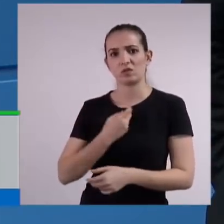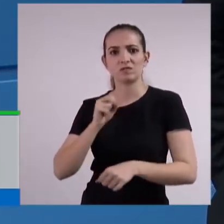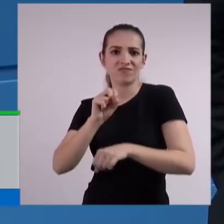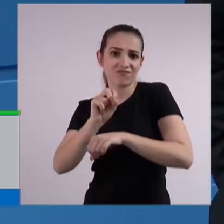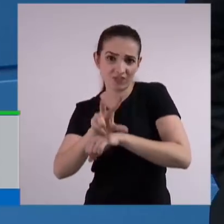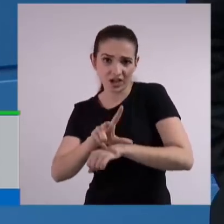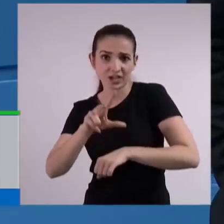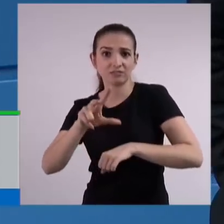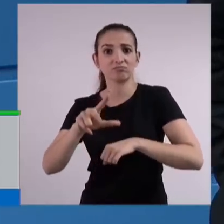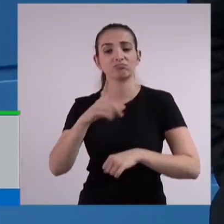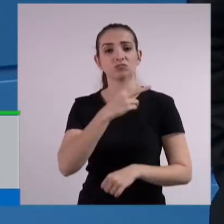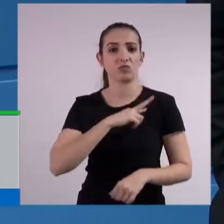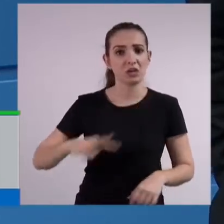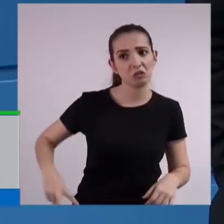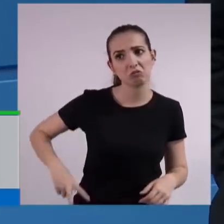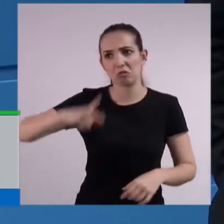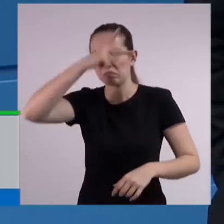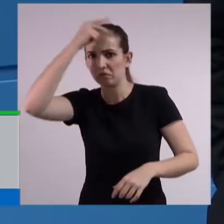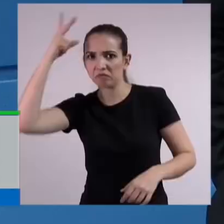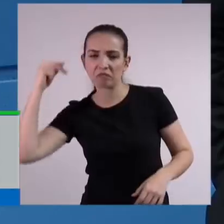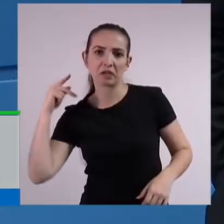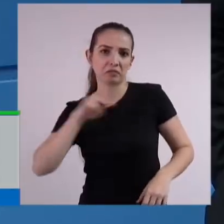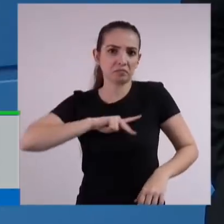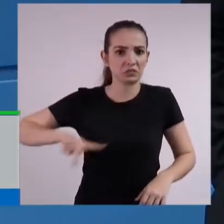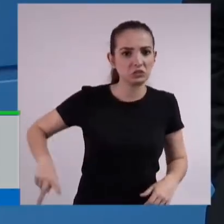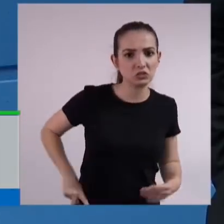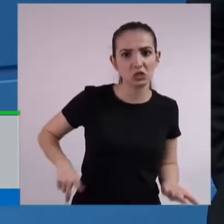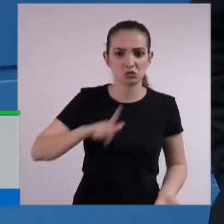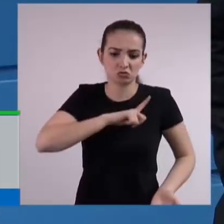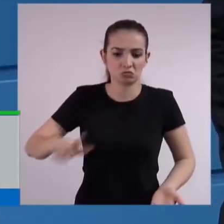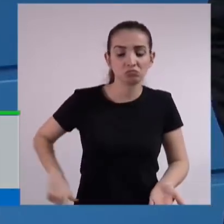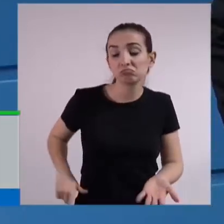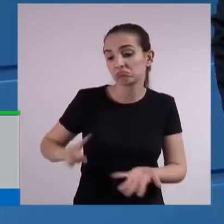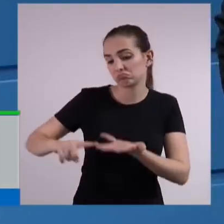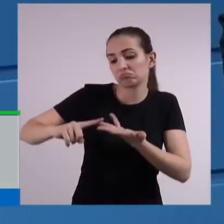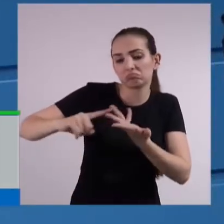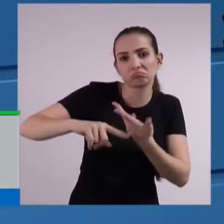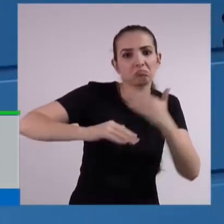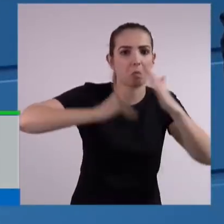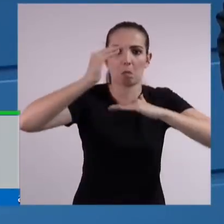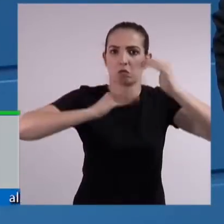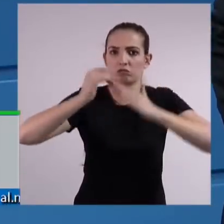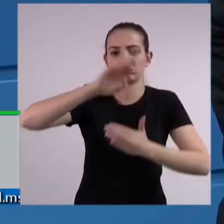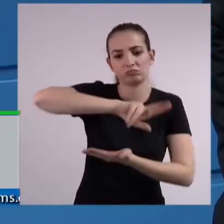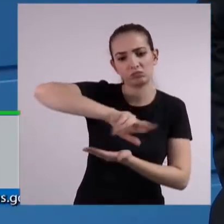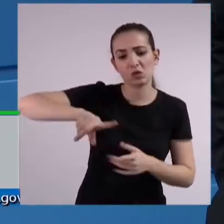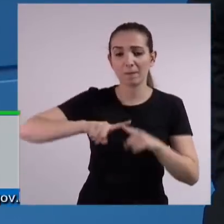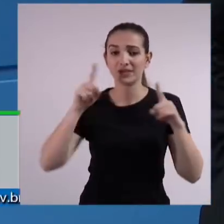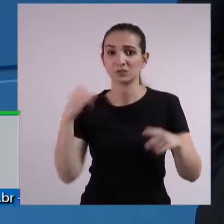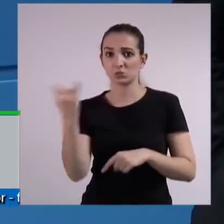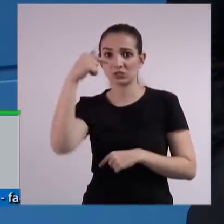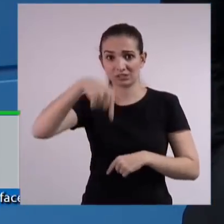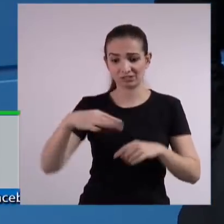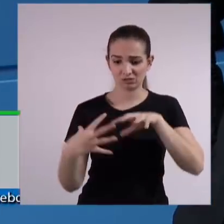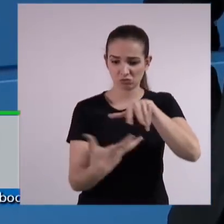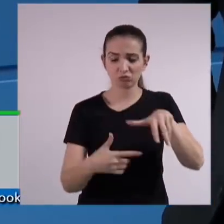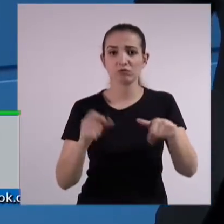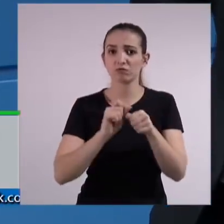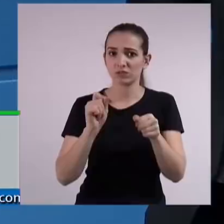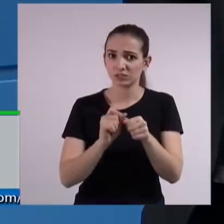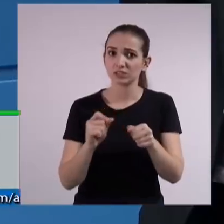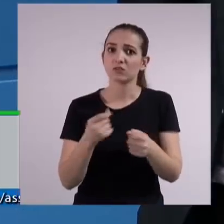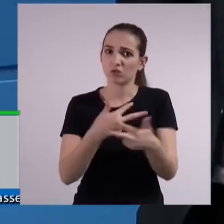vereador, ou de prefeito, ou de governador, de presidente da República. O importante é nós passarmos por essa terra e deixar um